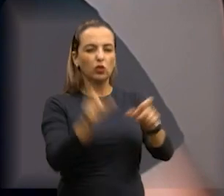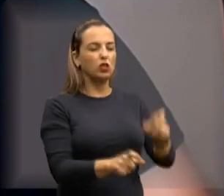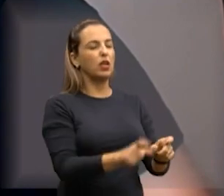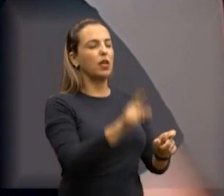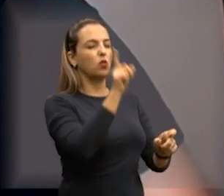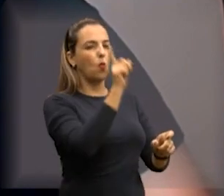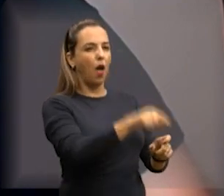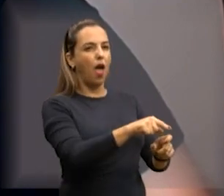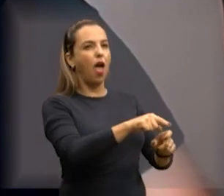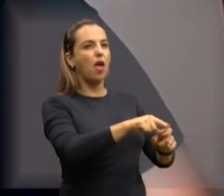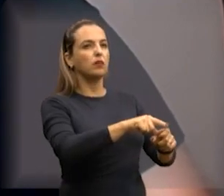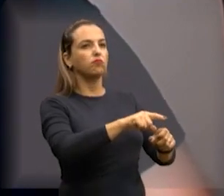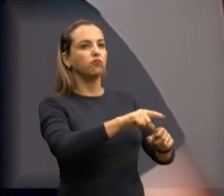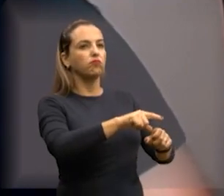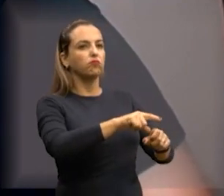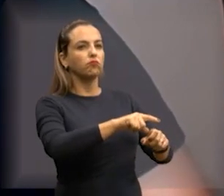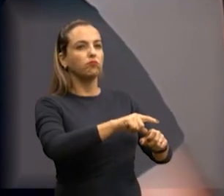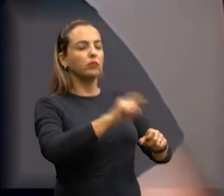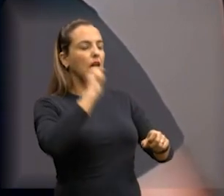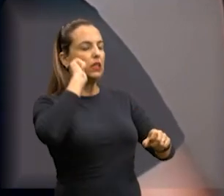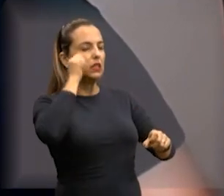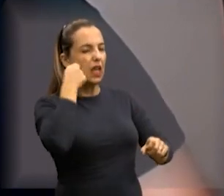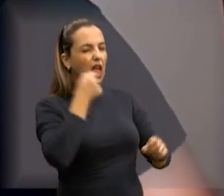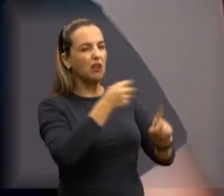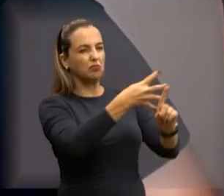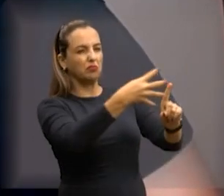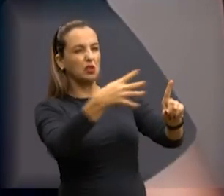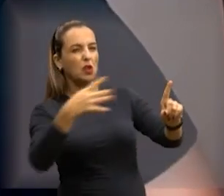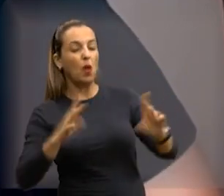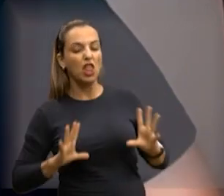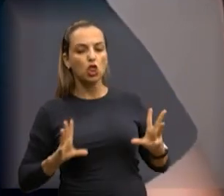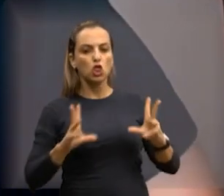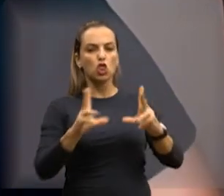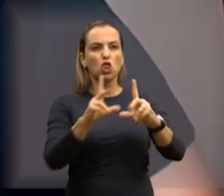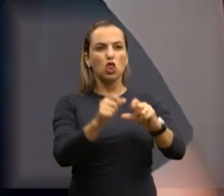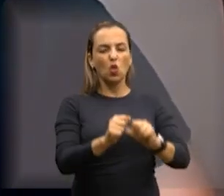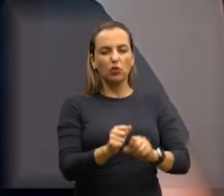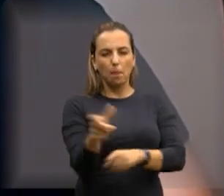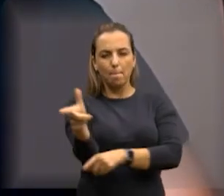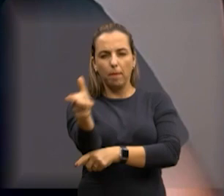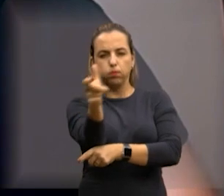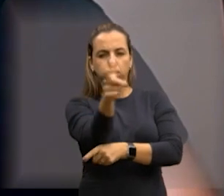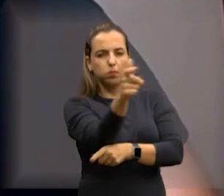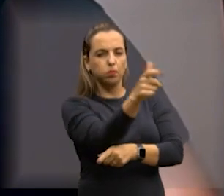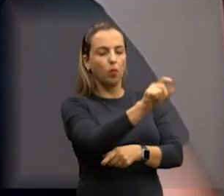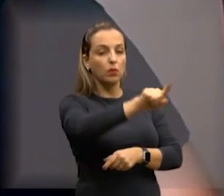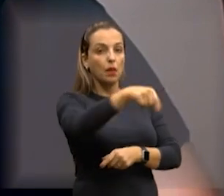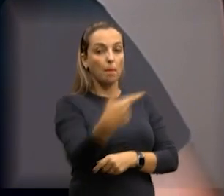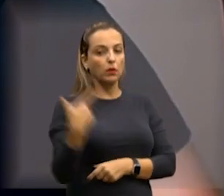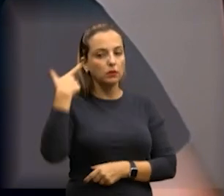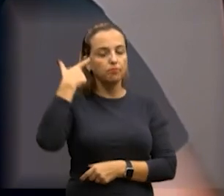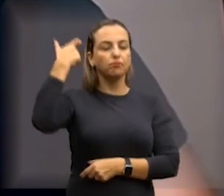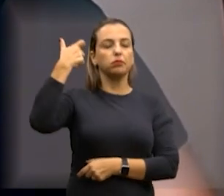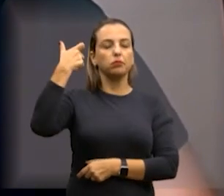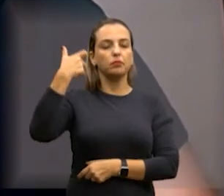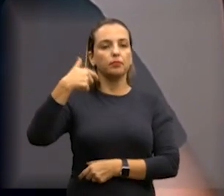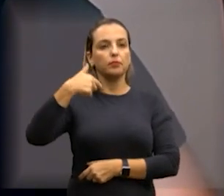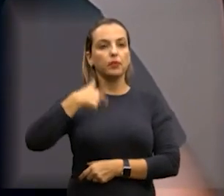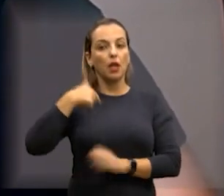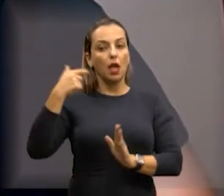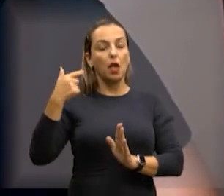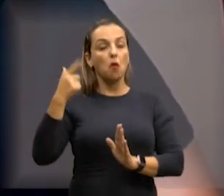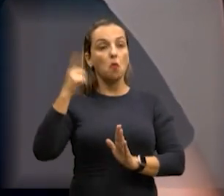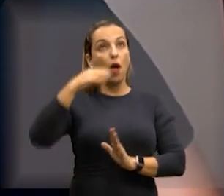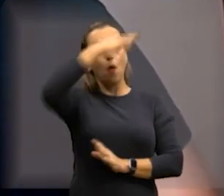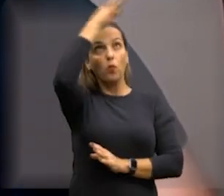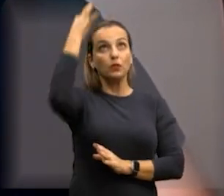e sapatonas que estiveram junto com você. Depois disso, vou meter uma bala na minha cabeça. Irei me tornar um mártir,